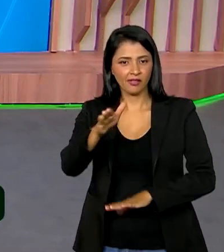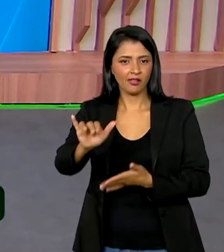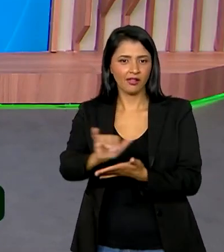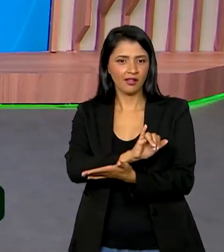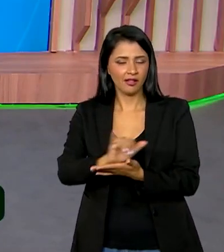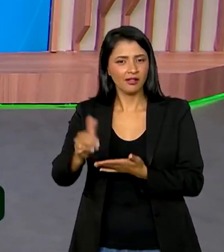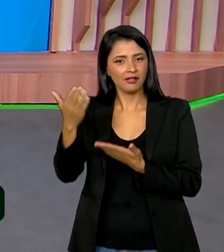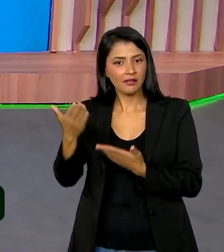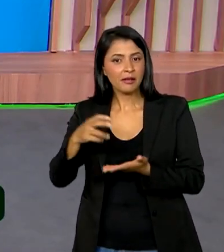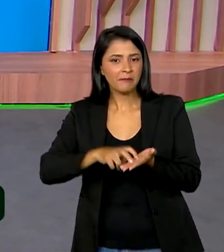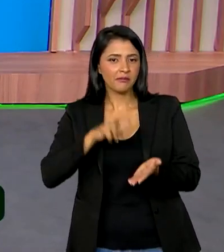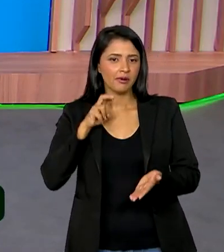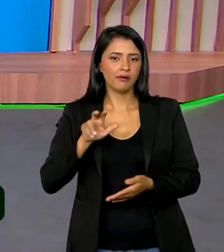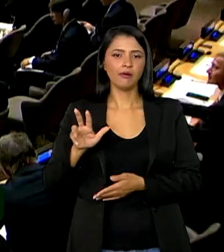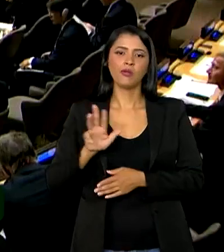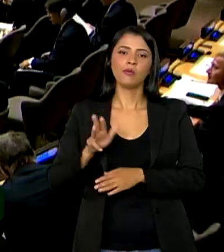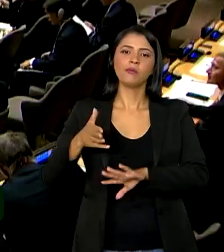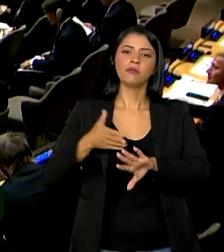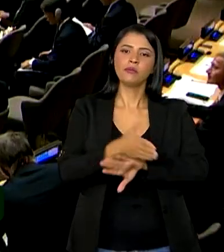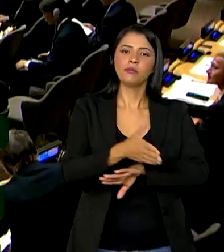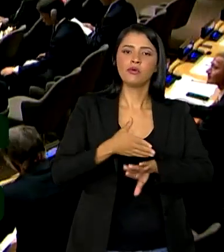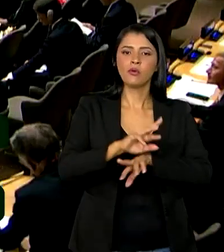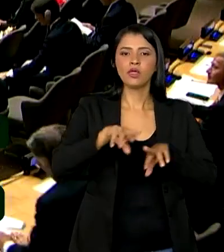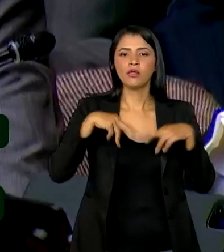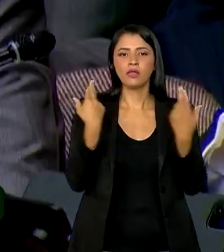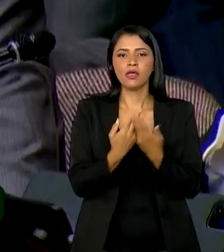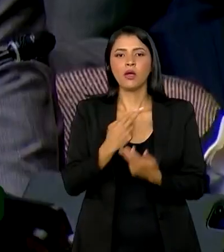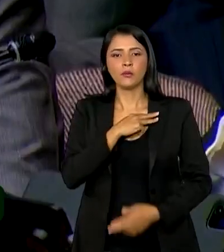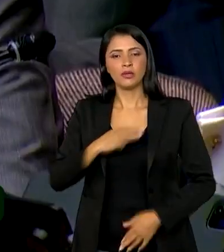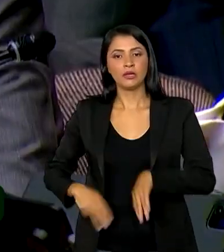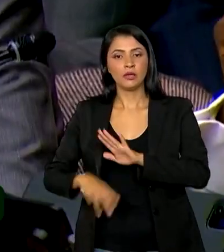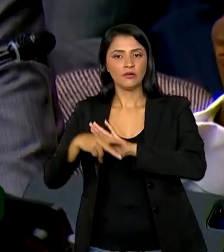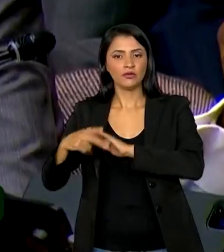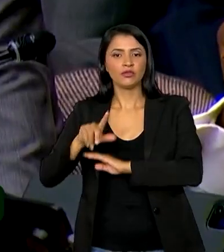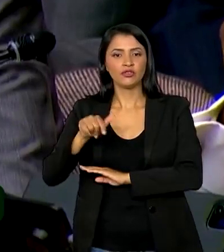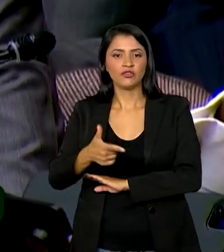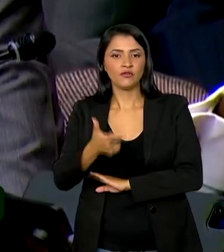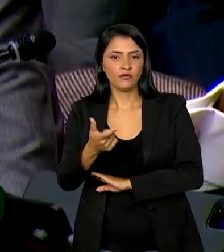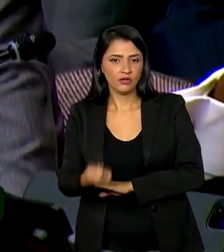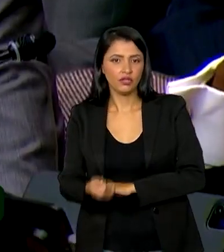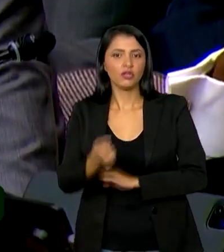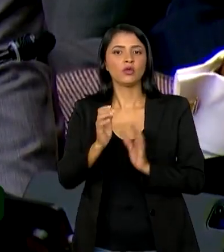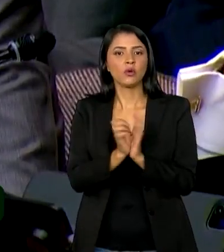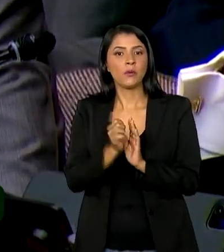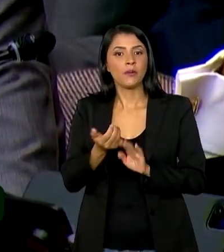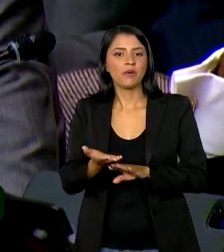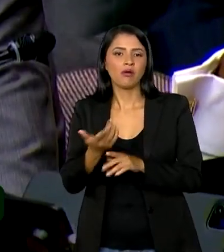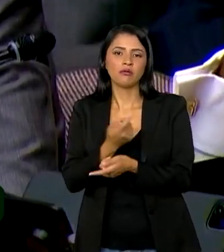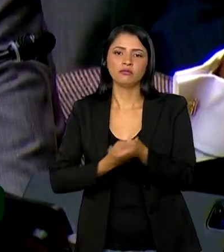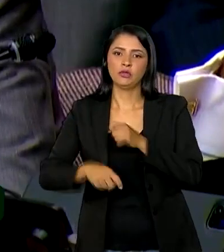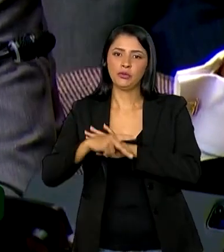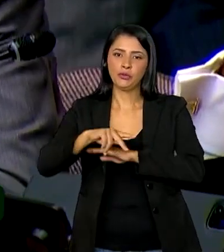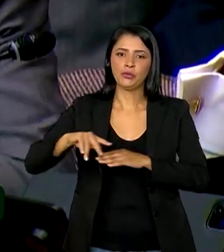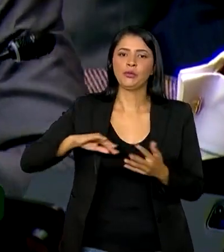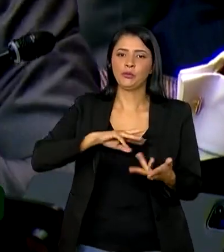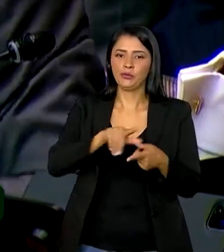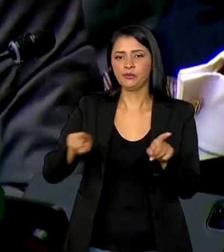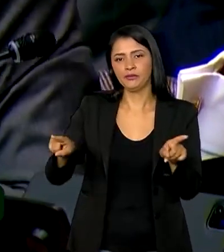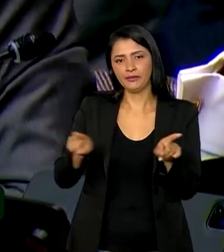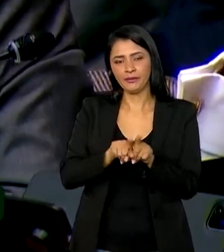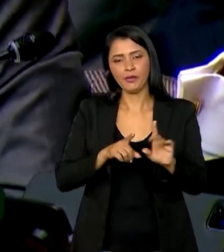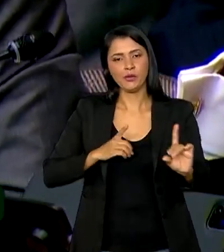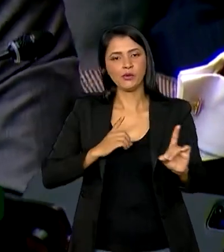York. Pela manhã, Lula participou da reunião ministerial do G20, grupo das maiores economias do mundo, e também